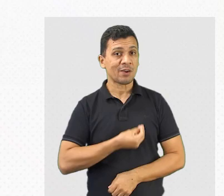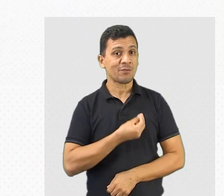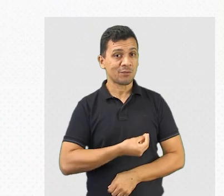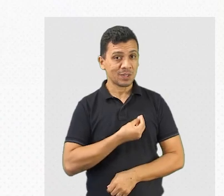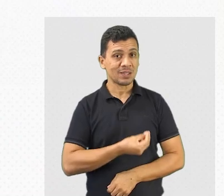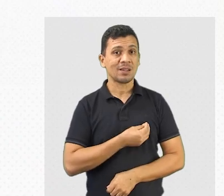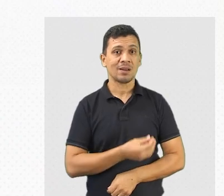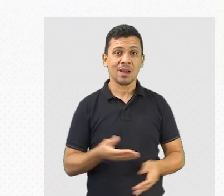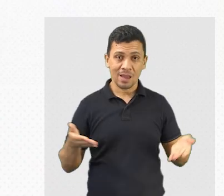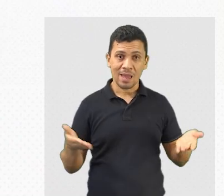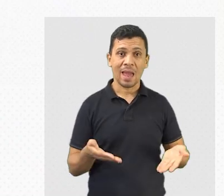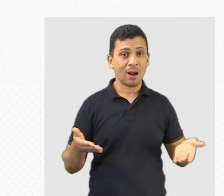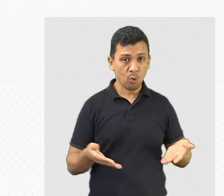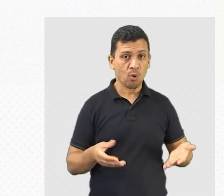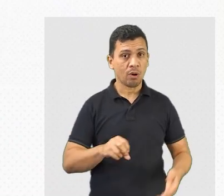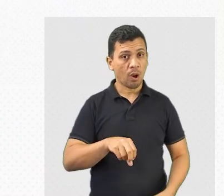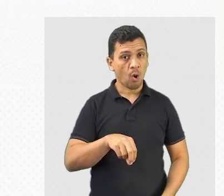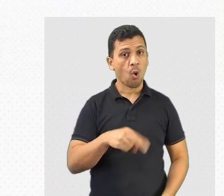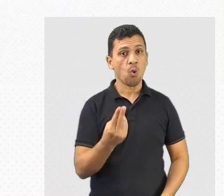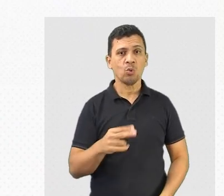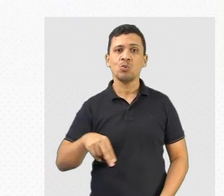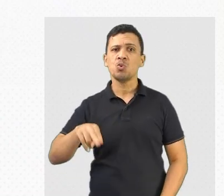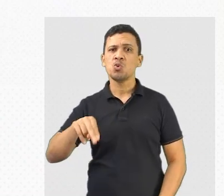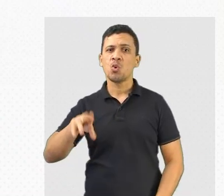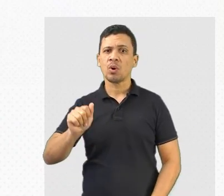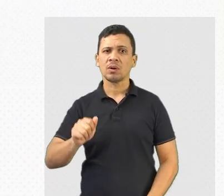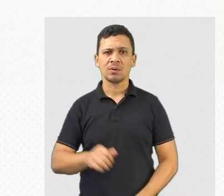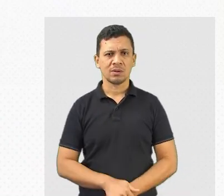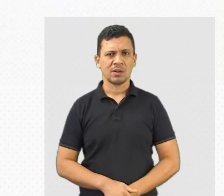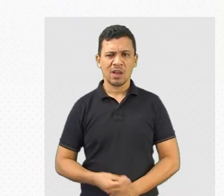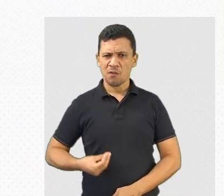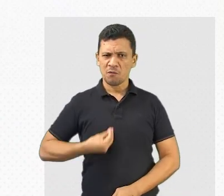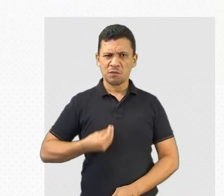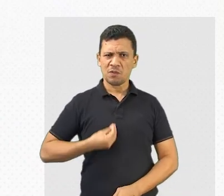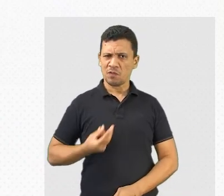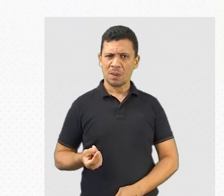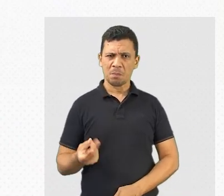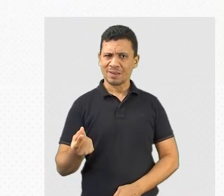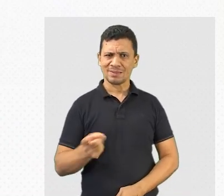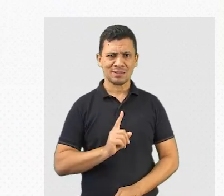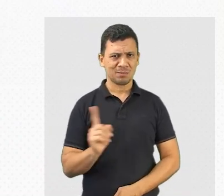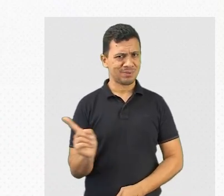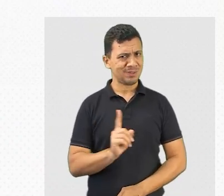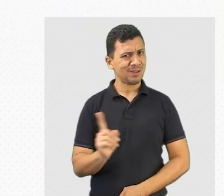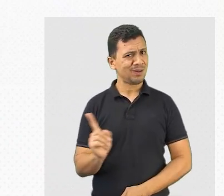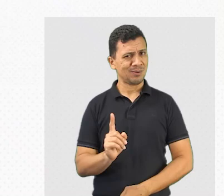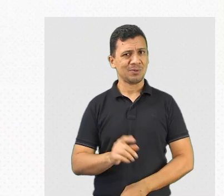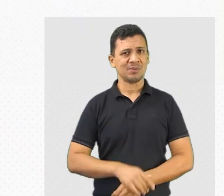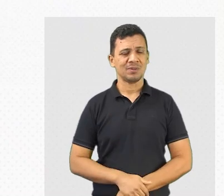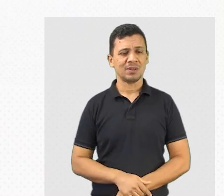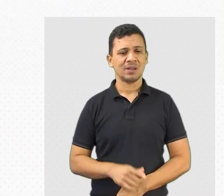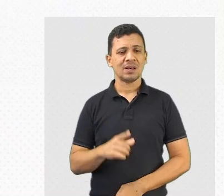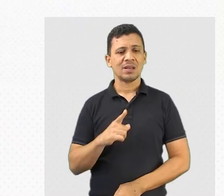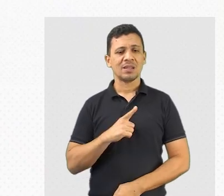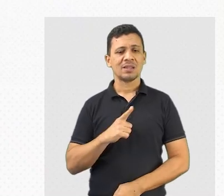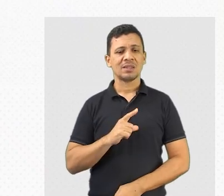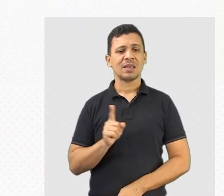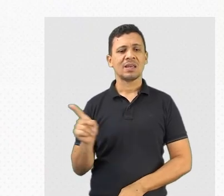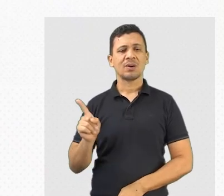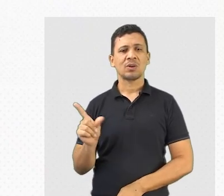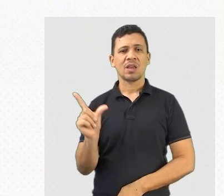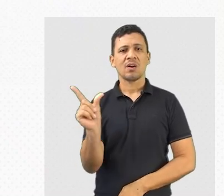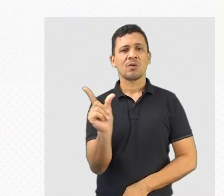e é agora ou nunca. Porque eu não vou viver para sempre. Olha que a gente tem aqui uma contração que